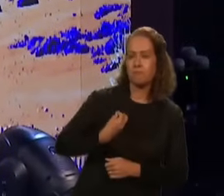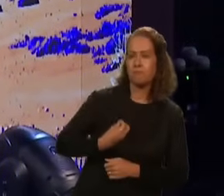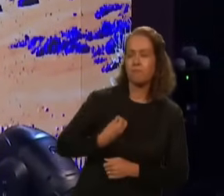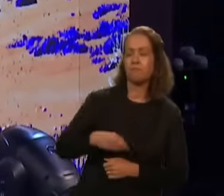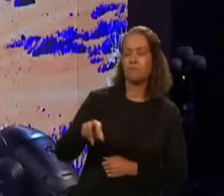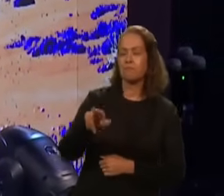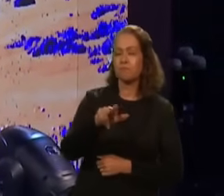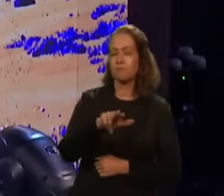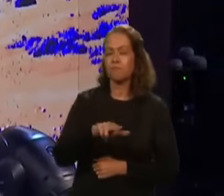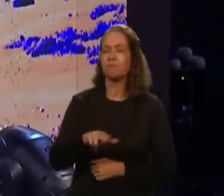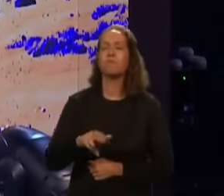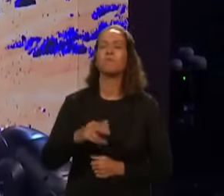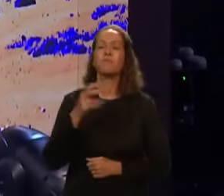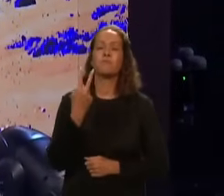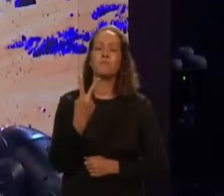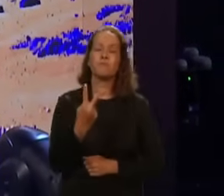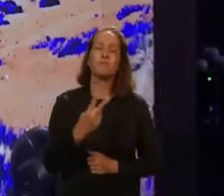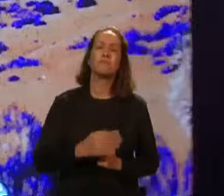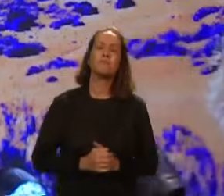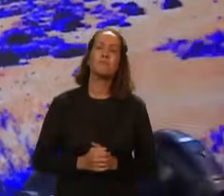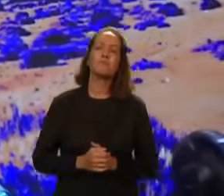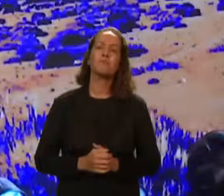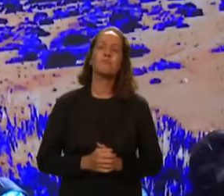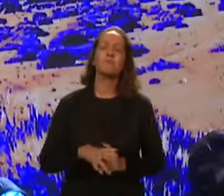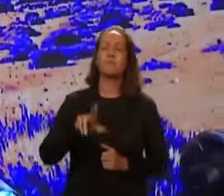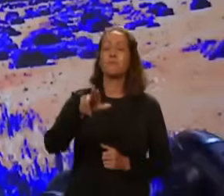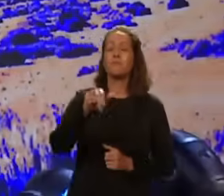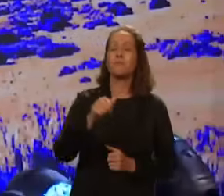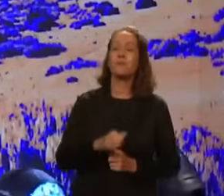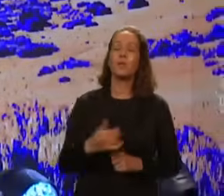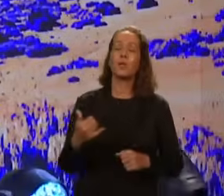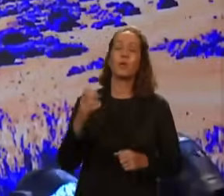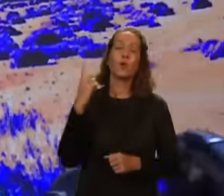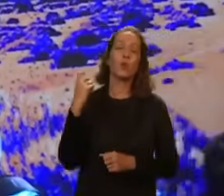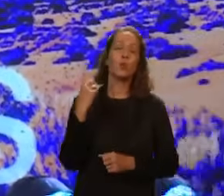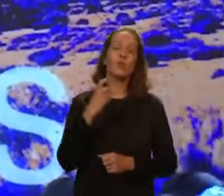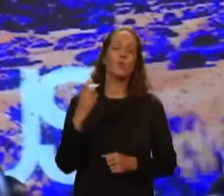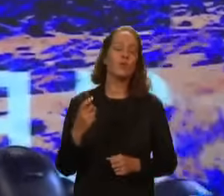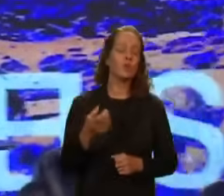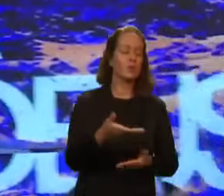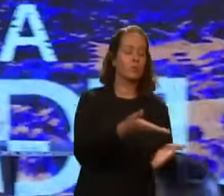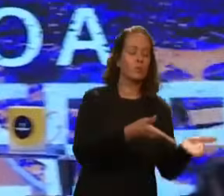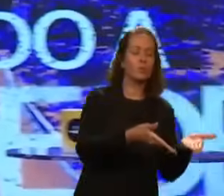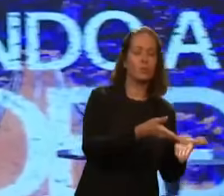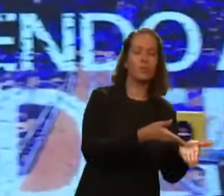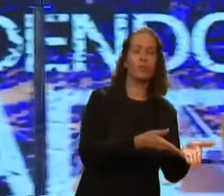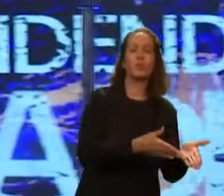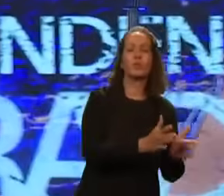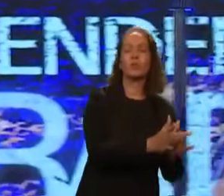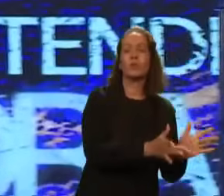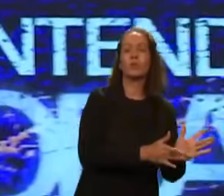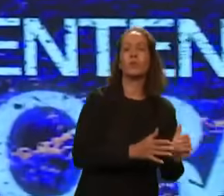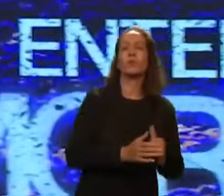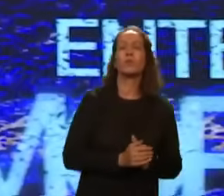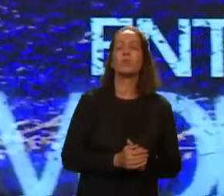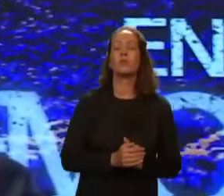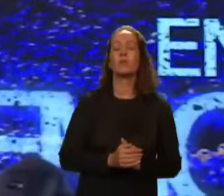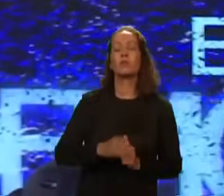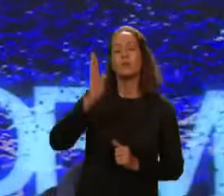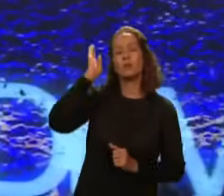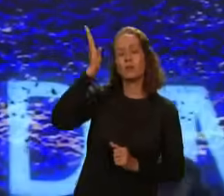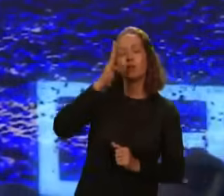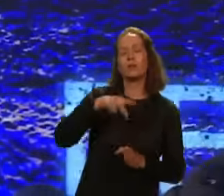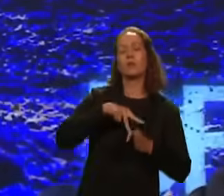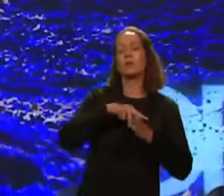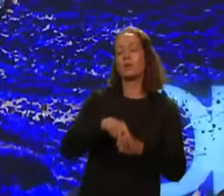a irmã veio, derramou um perfume aos pés de Jesus. Daí ele entrou, sentou num jumentinho e entrou em Jerusalém. Na